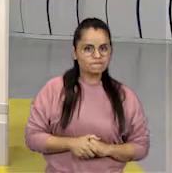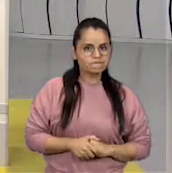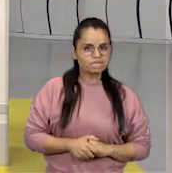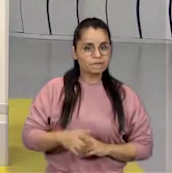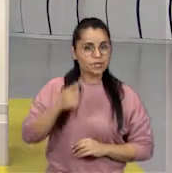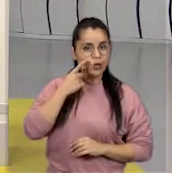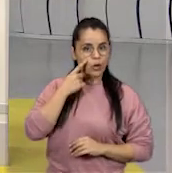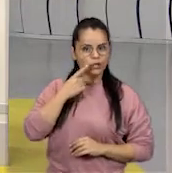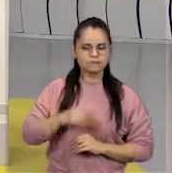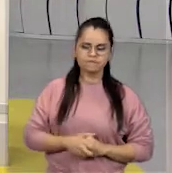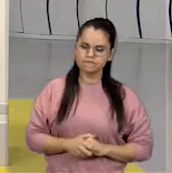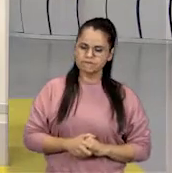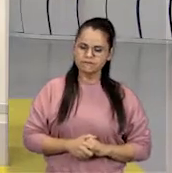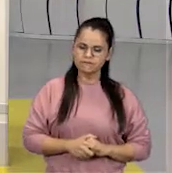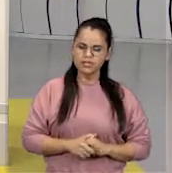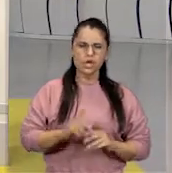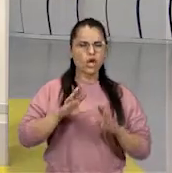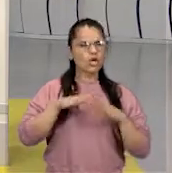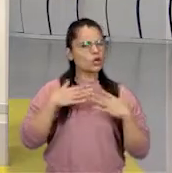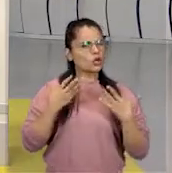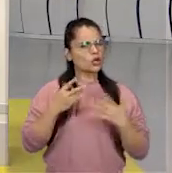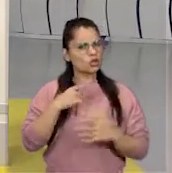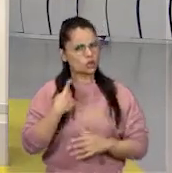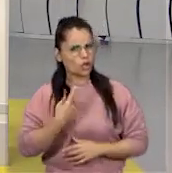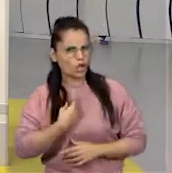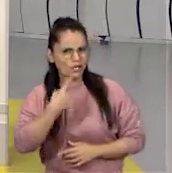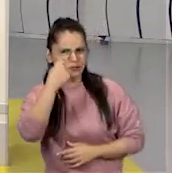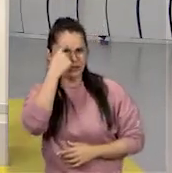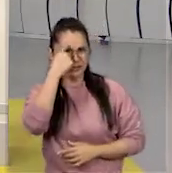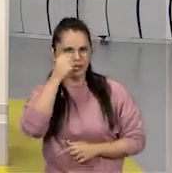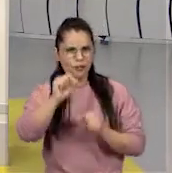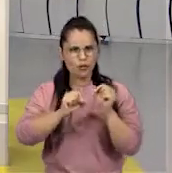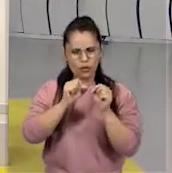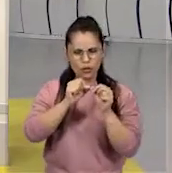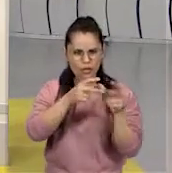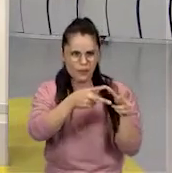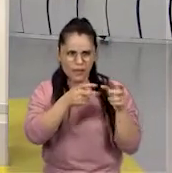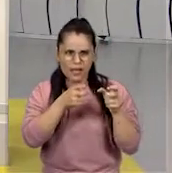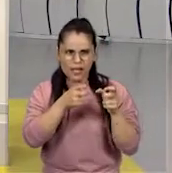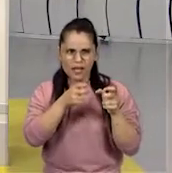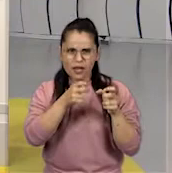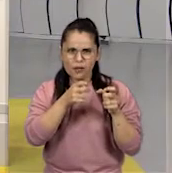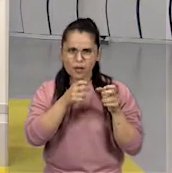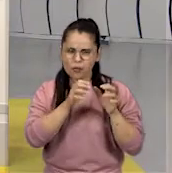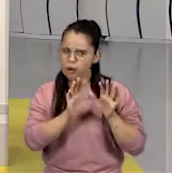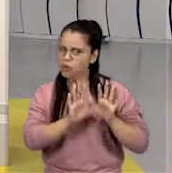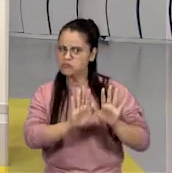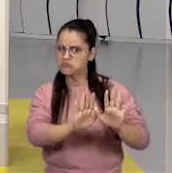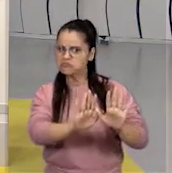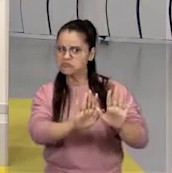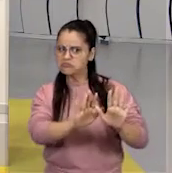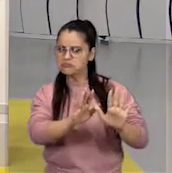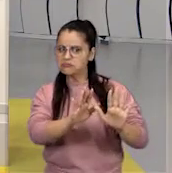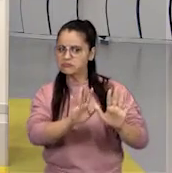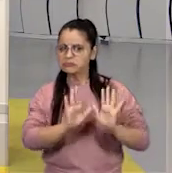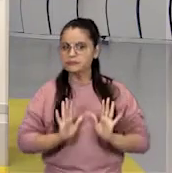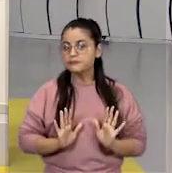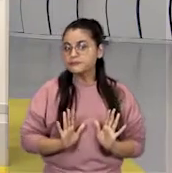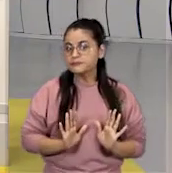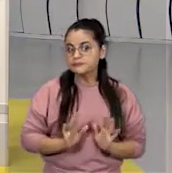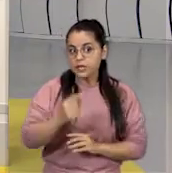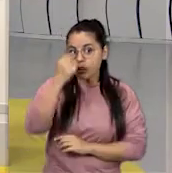aqui. Será que nós pensamos com base no que percebemos ou negamos o que percebemos?